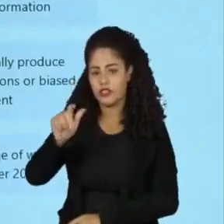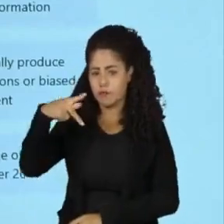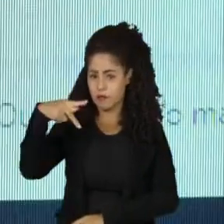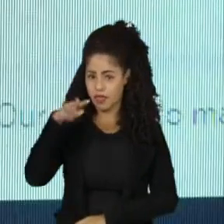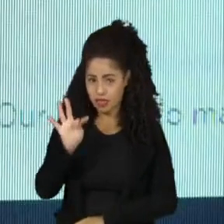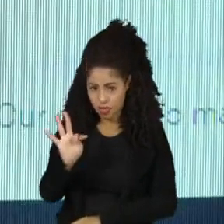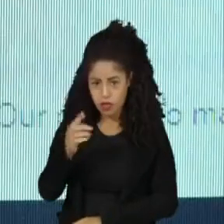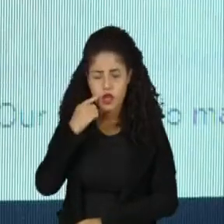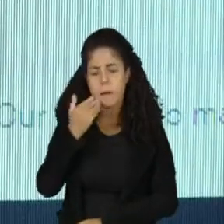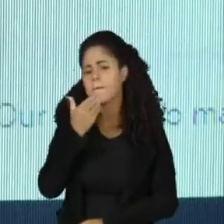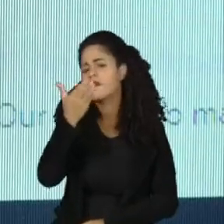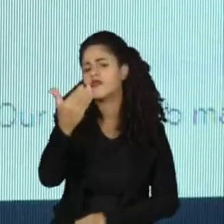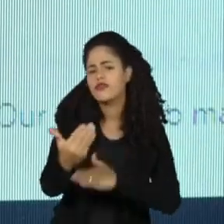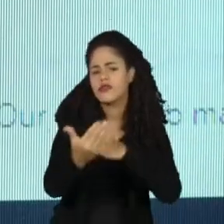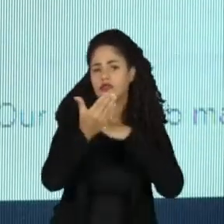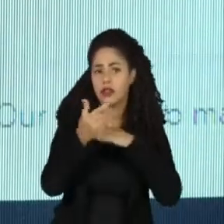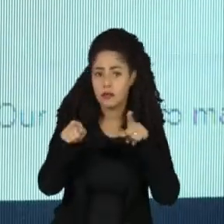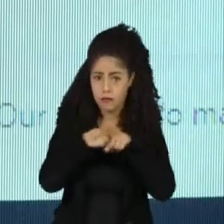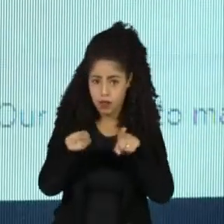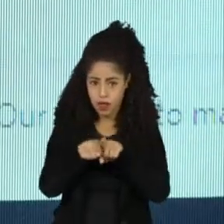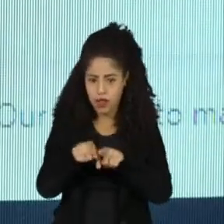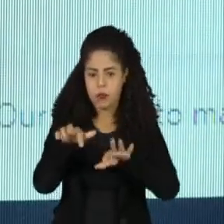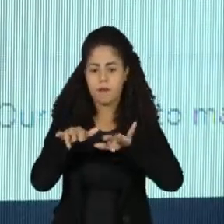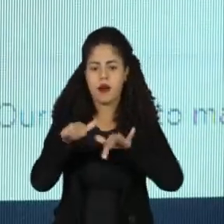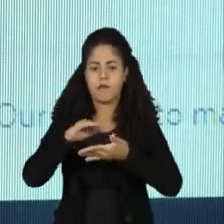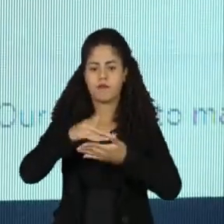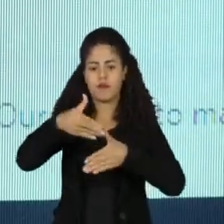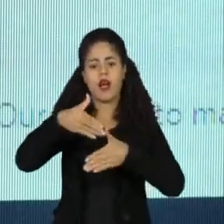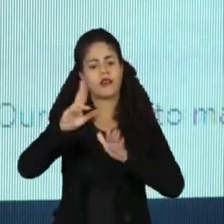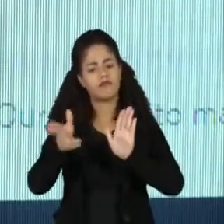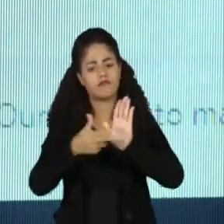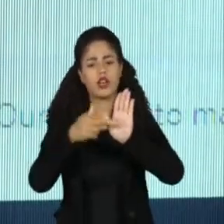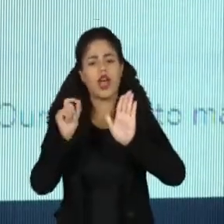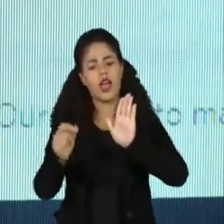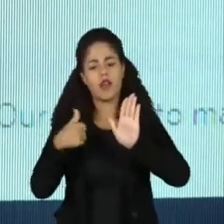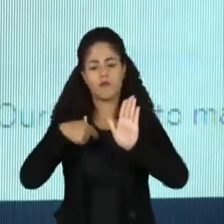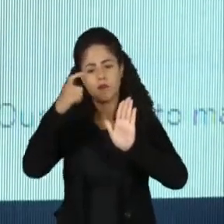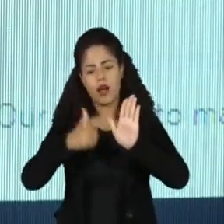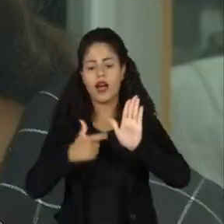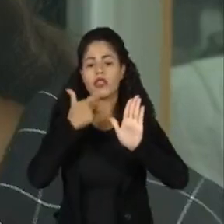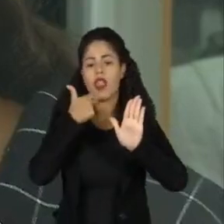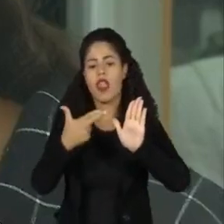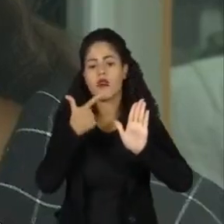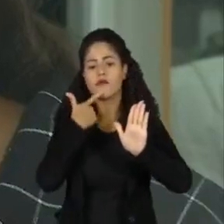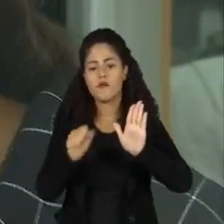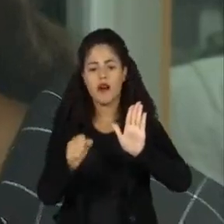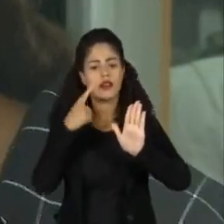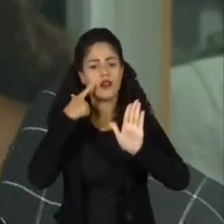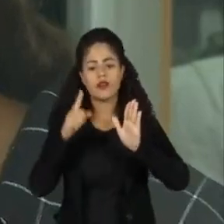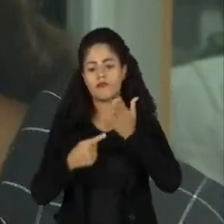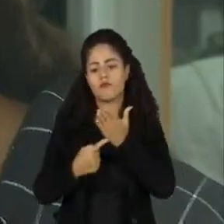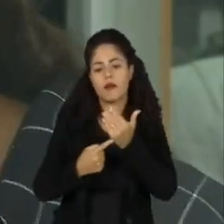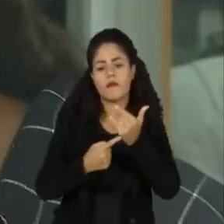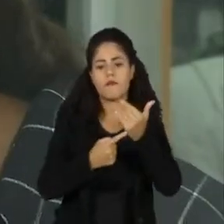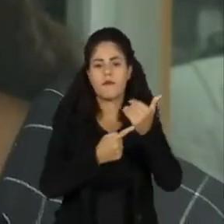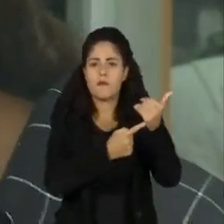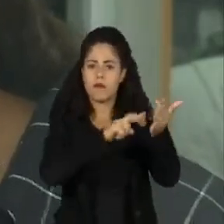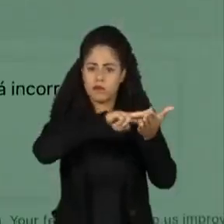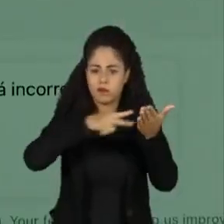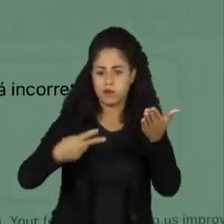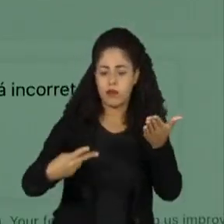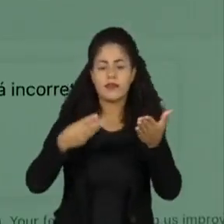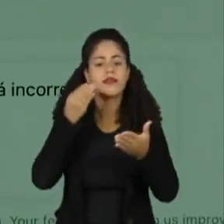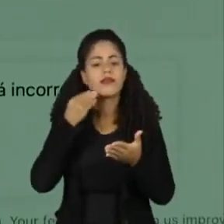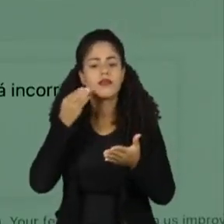ChatGPT. O programa de computador se autodefine como um modelo de linguagem que usa a tecnologia de Transformers